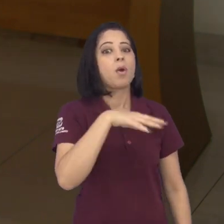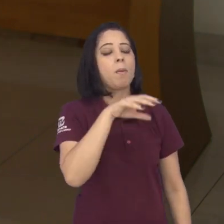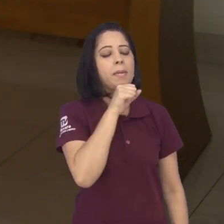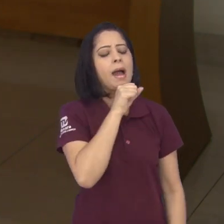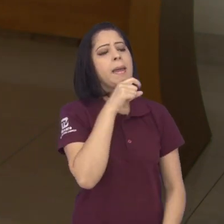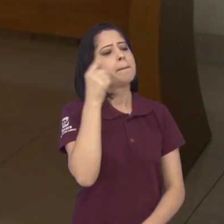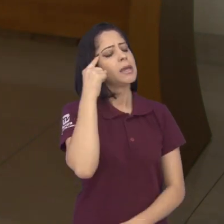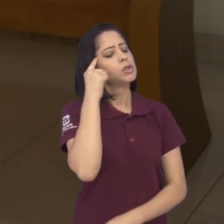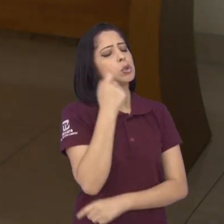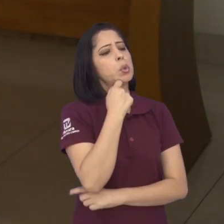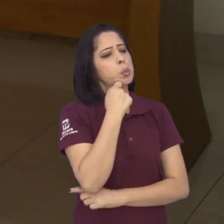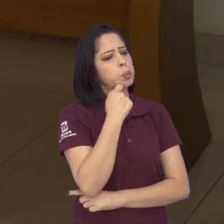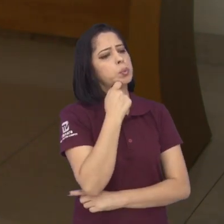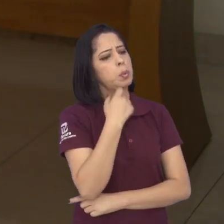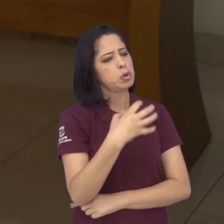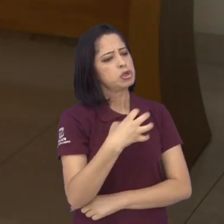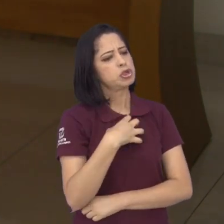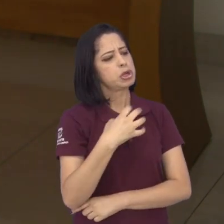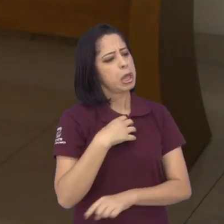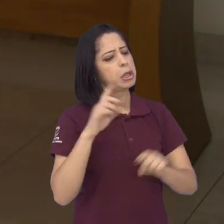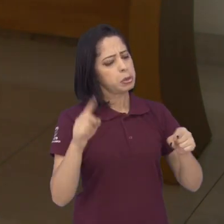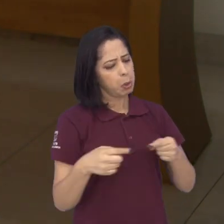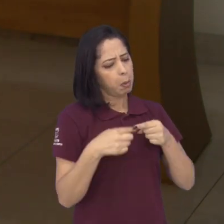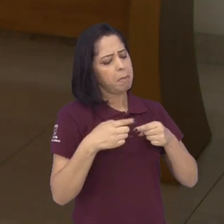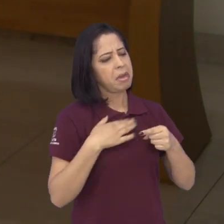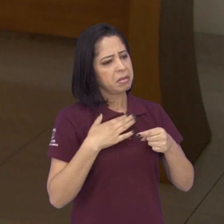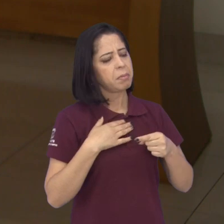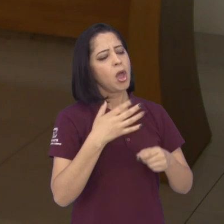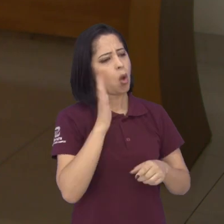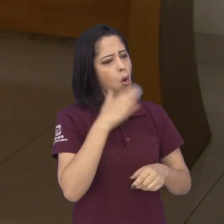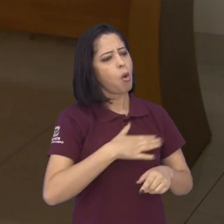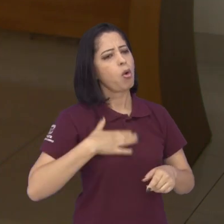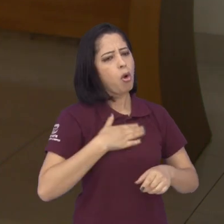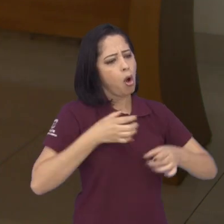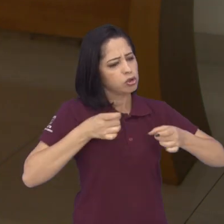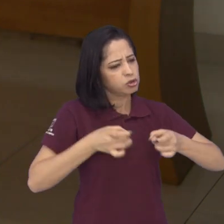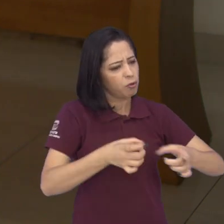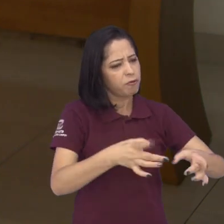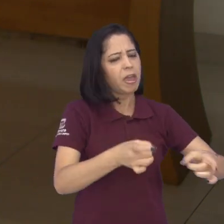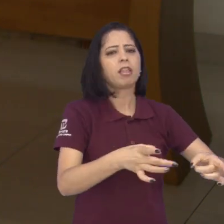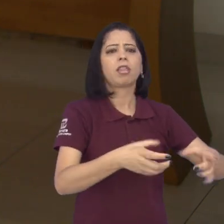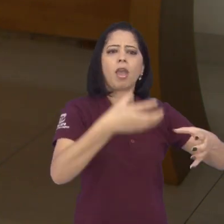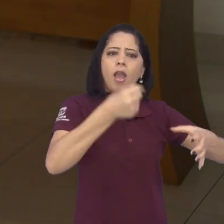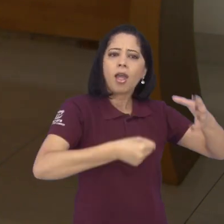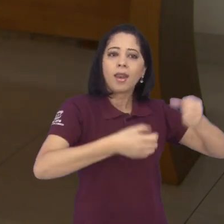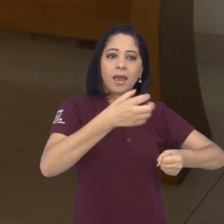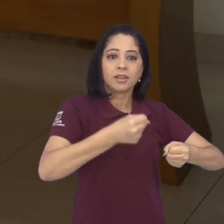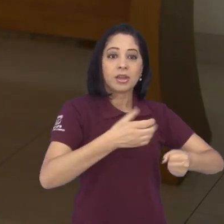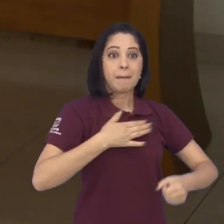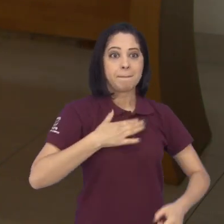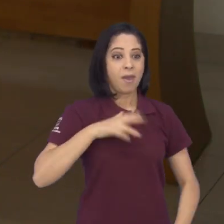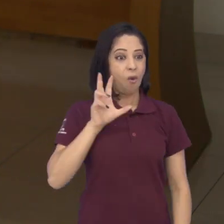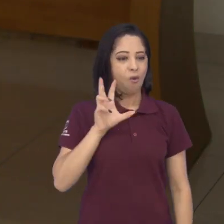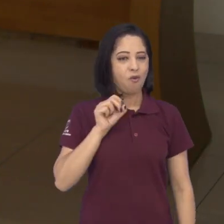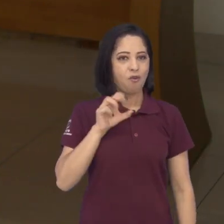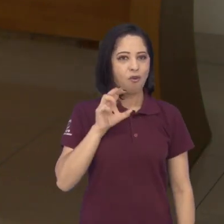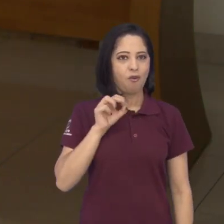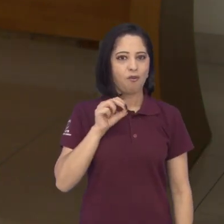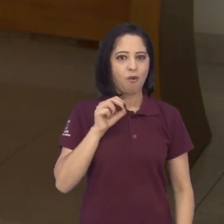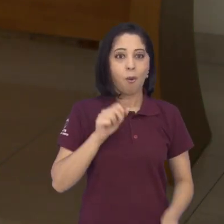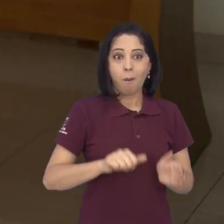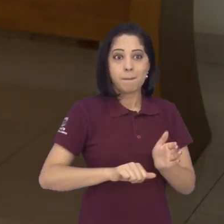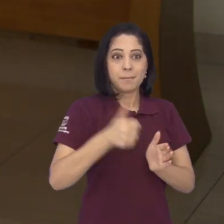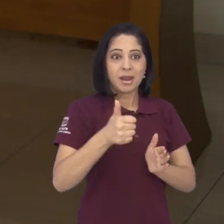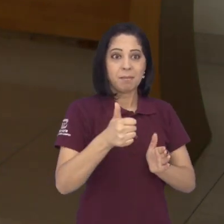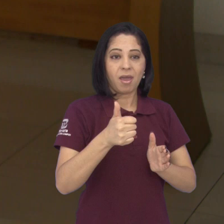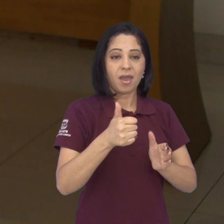E realmente assim, meu pai se identificou muito com a pecuária leiteira. E meu avô foi um